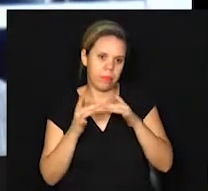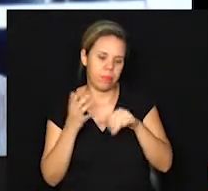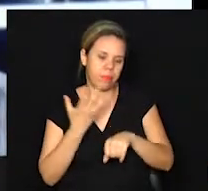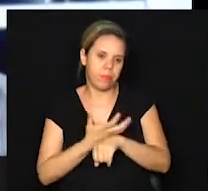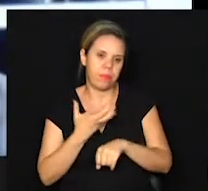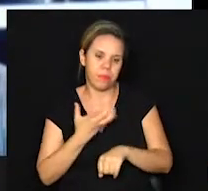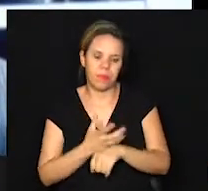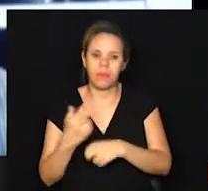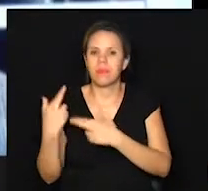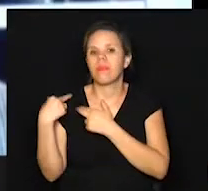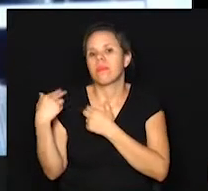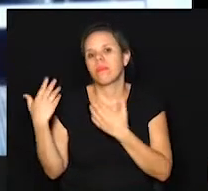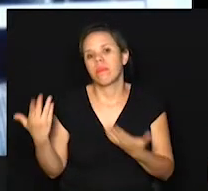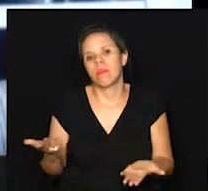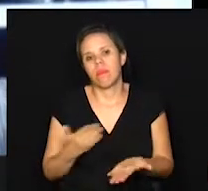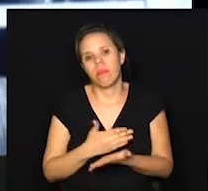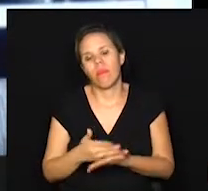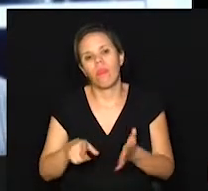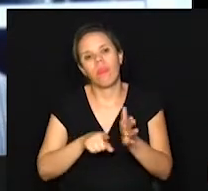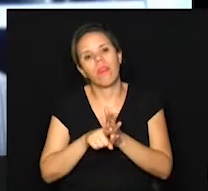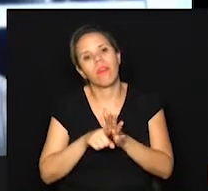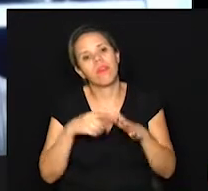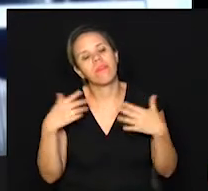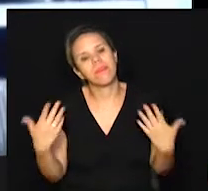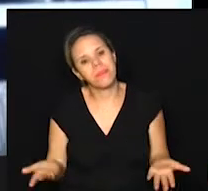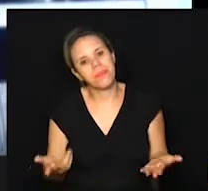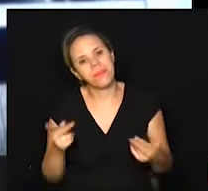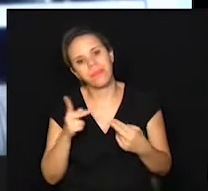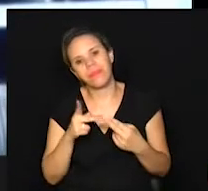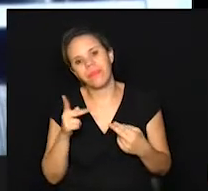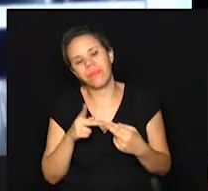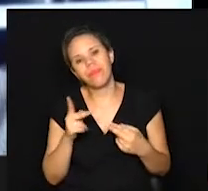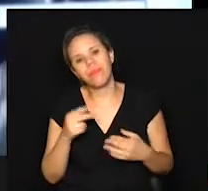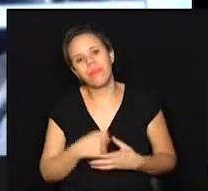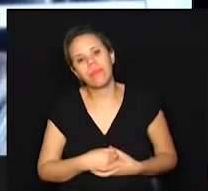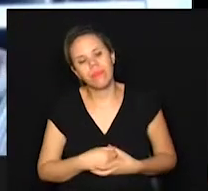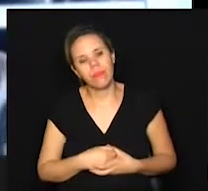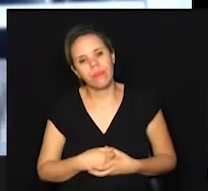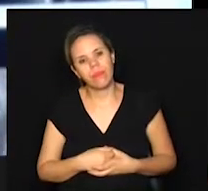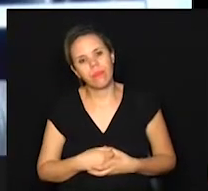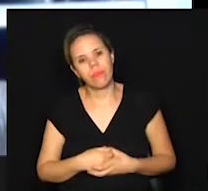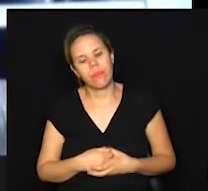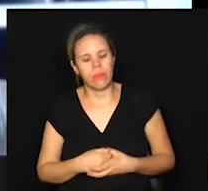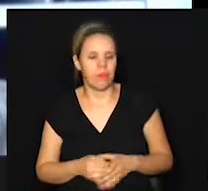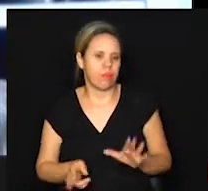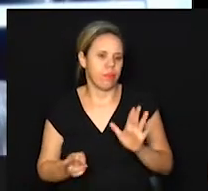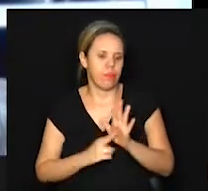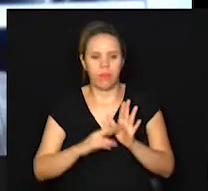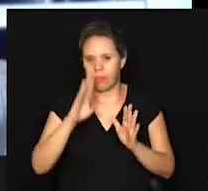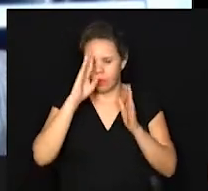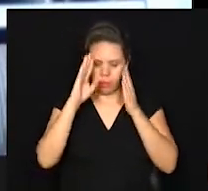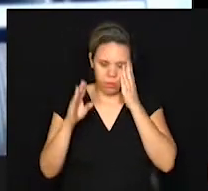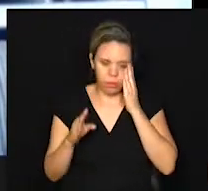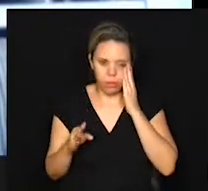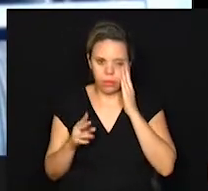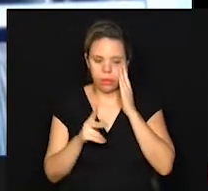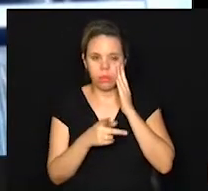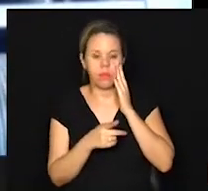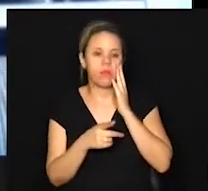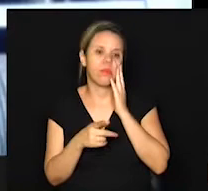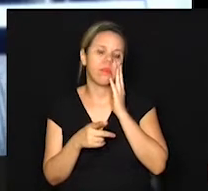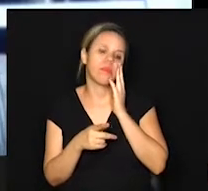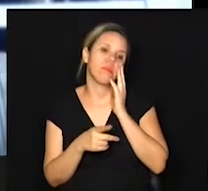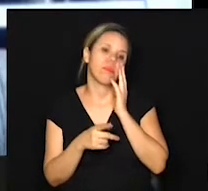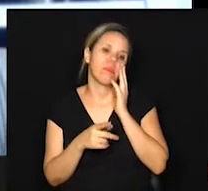estaria responsável. A gente começou a ir atrás, então, da Unip, né, na figura, principalmente, do senhor Enzo Fiorelli